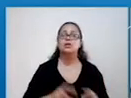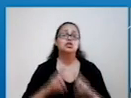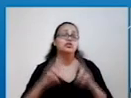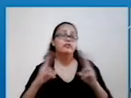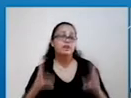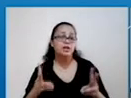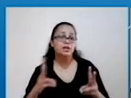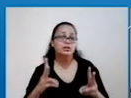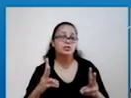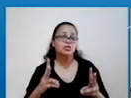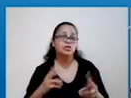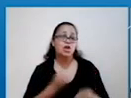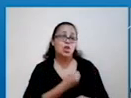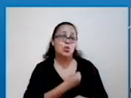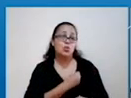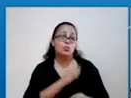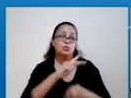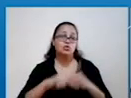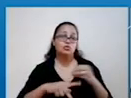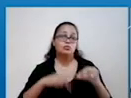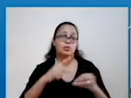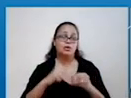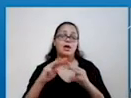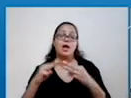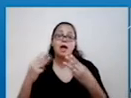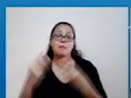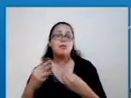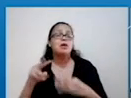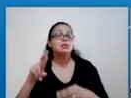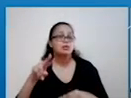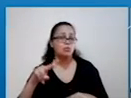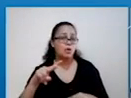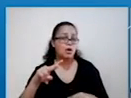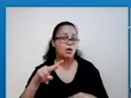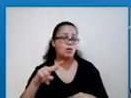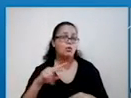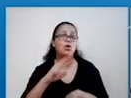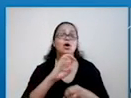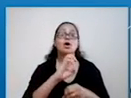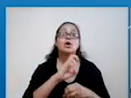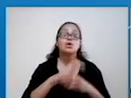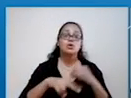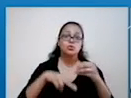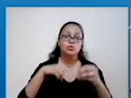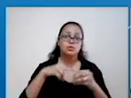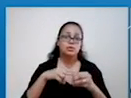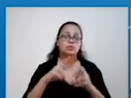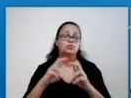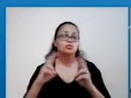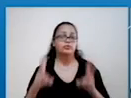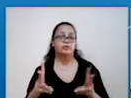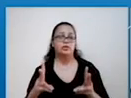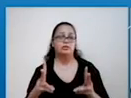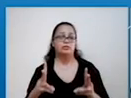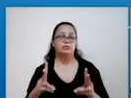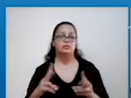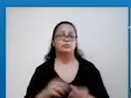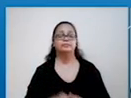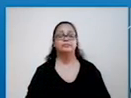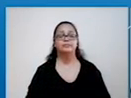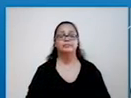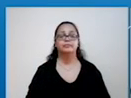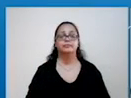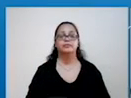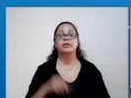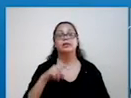que apresentam o mesmo número de massa e diferentes números de nêutrons. Esses átomos são denominados isóbaros. Então,